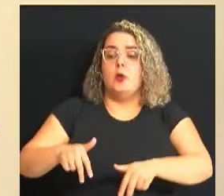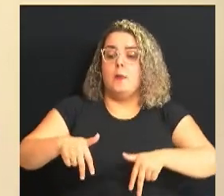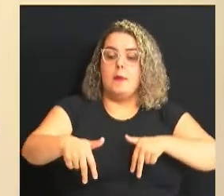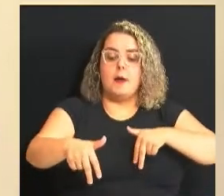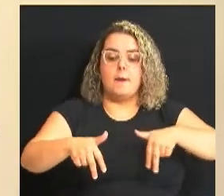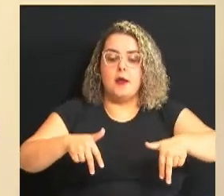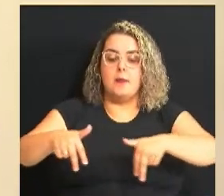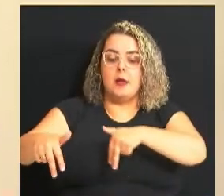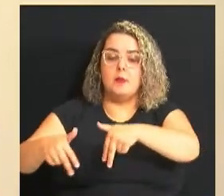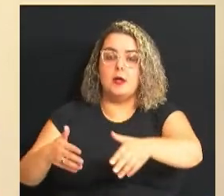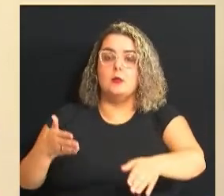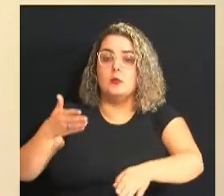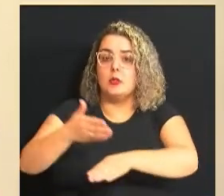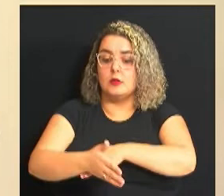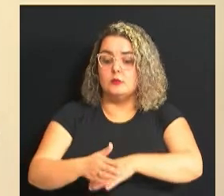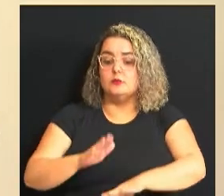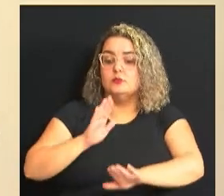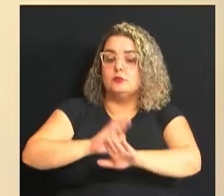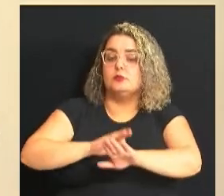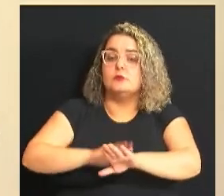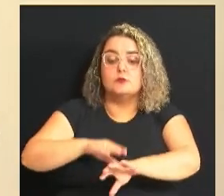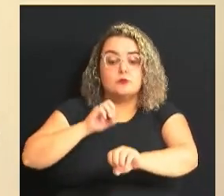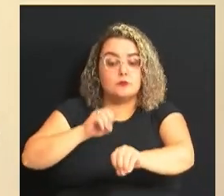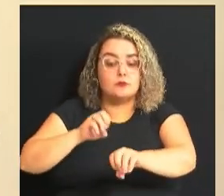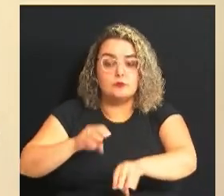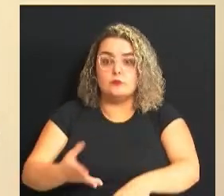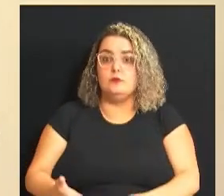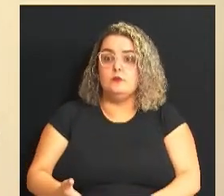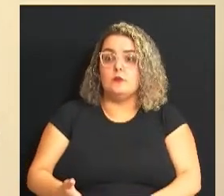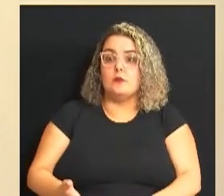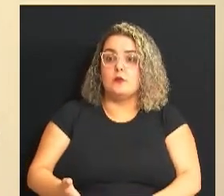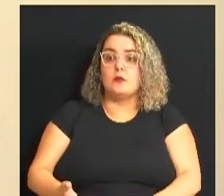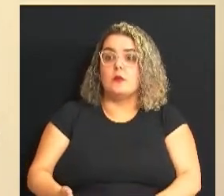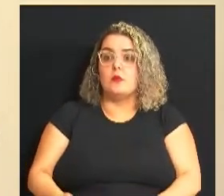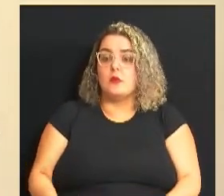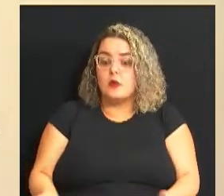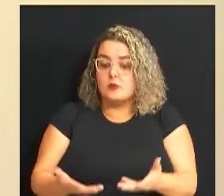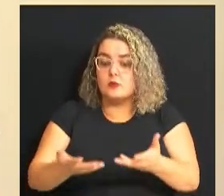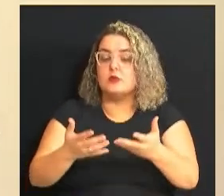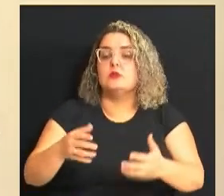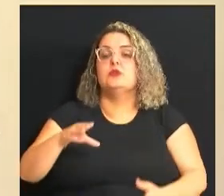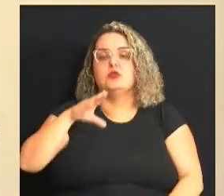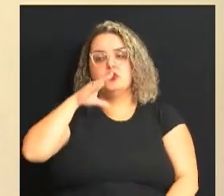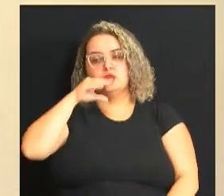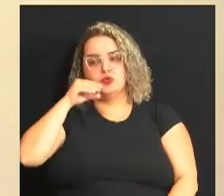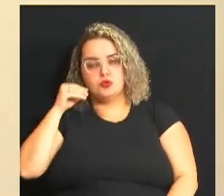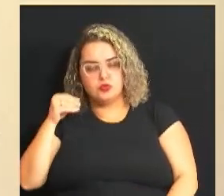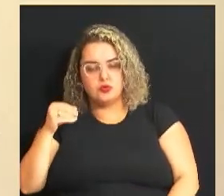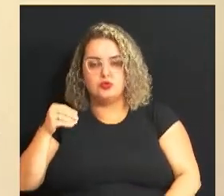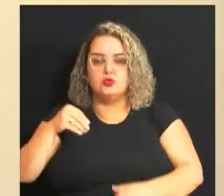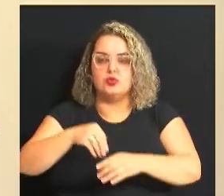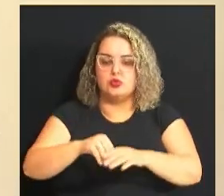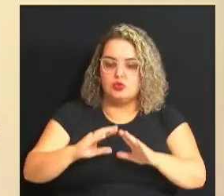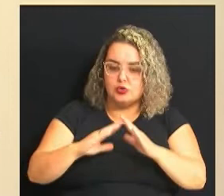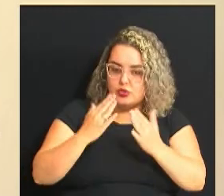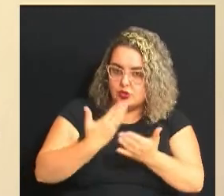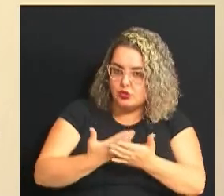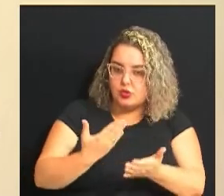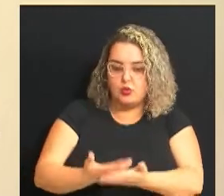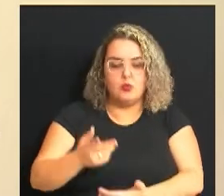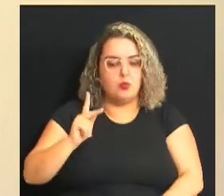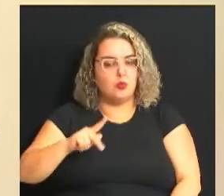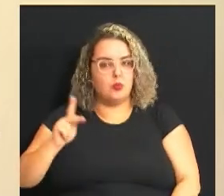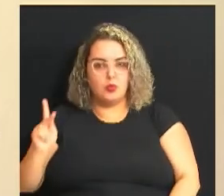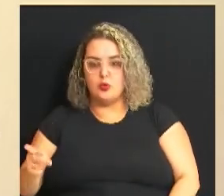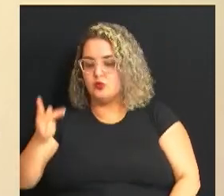do processo de ensino e educação, sejam os funcionários das escolas, os professores, os